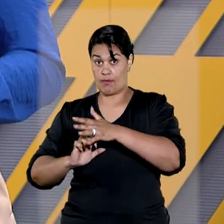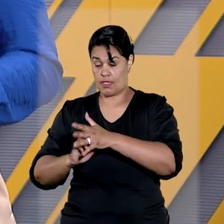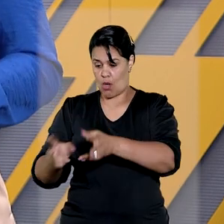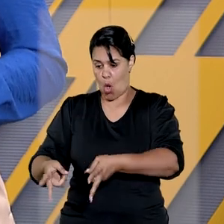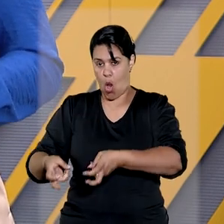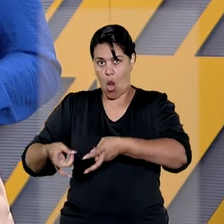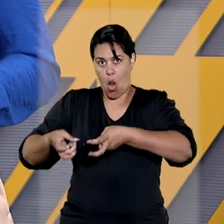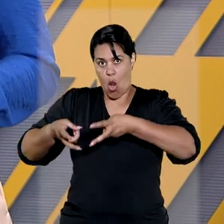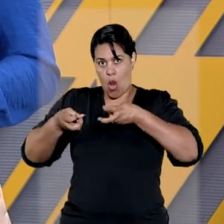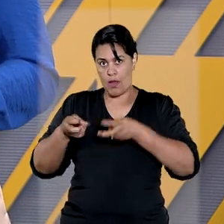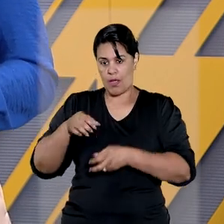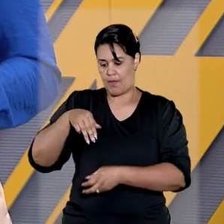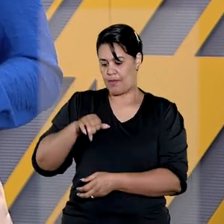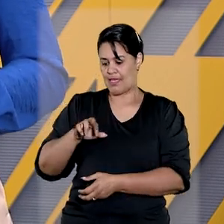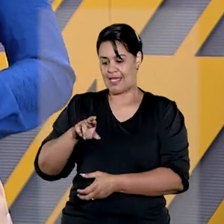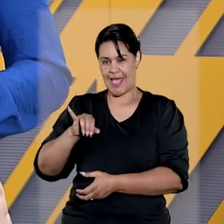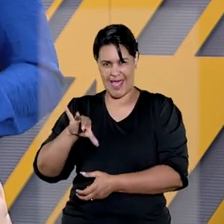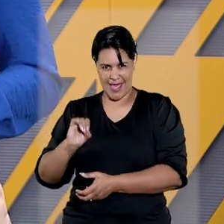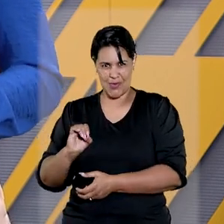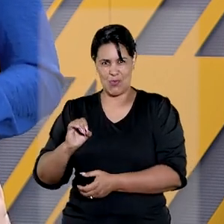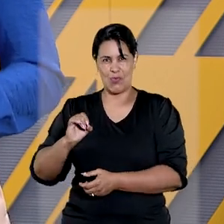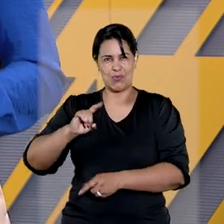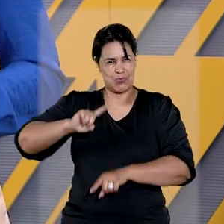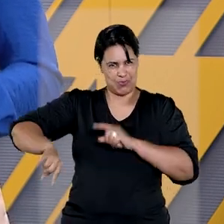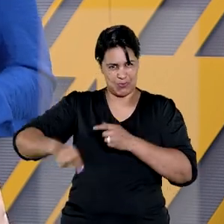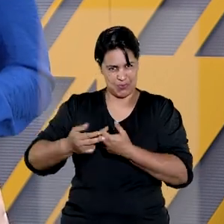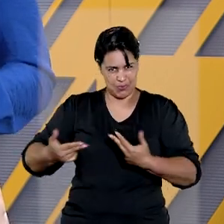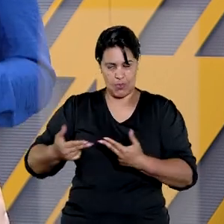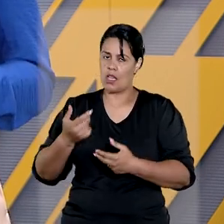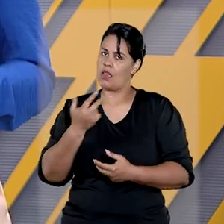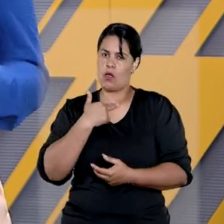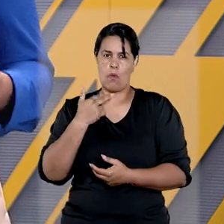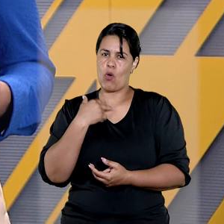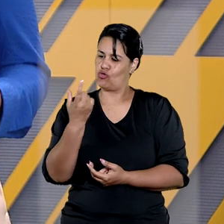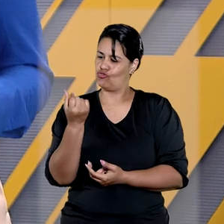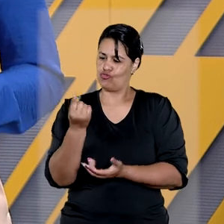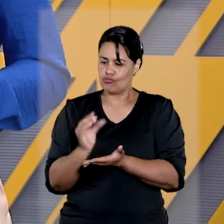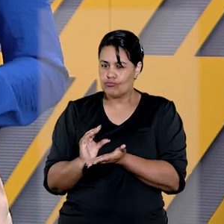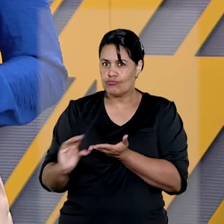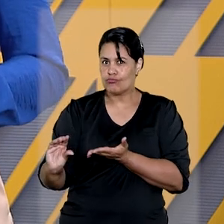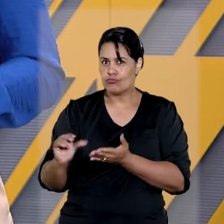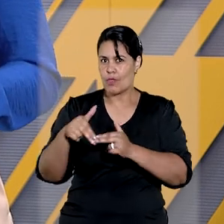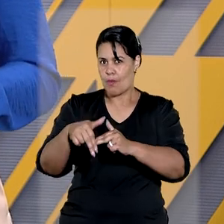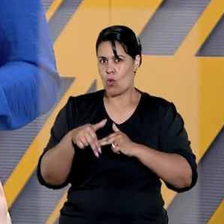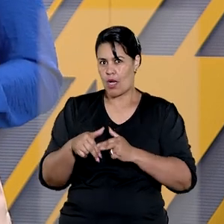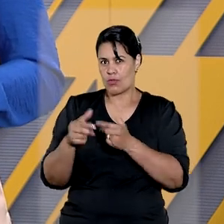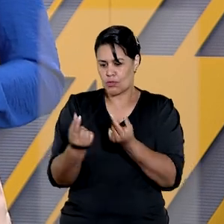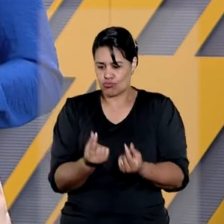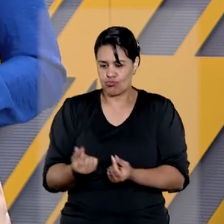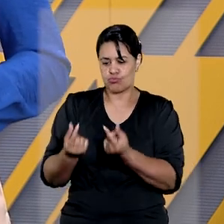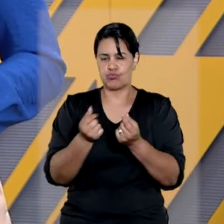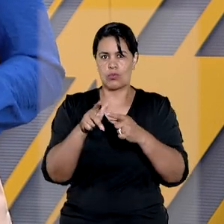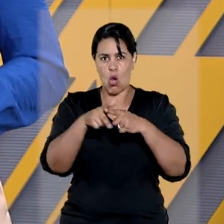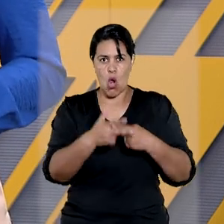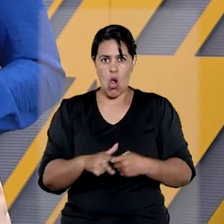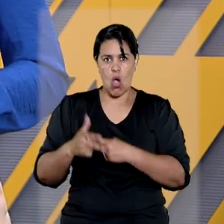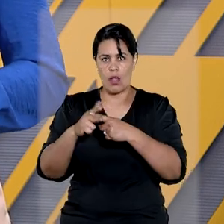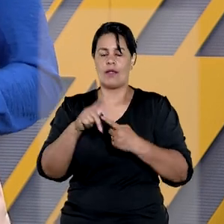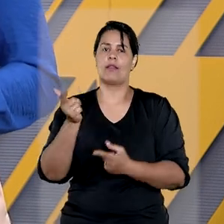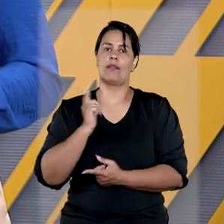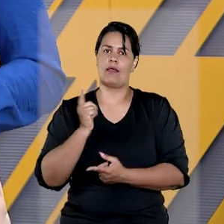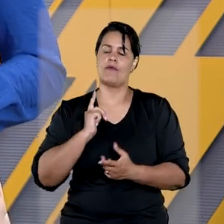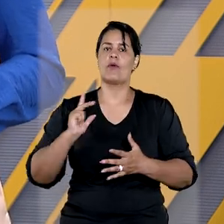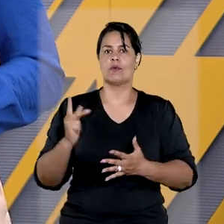forma irregular não pode ser ressarcida pela União quanto aos custos operacionais que teve com a